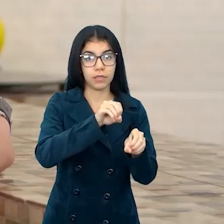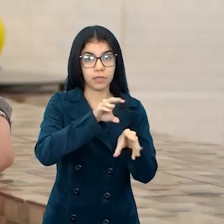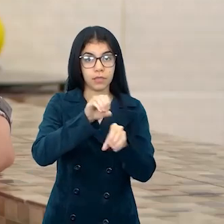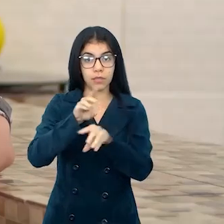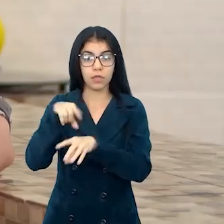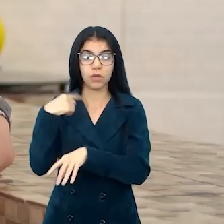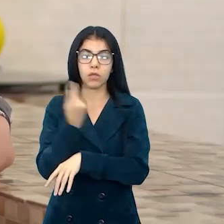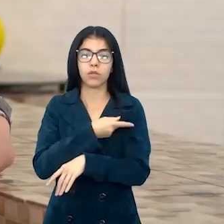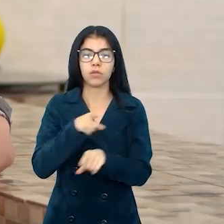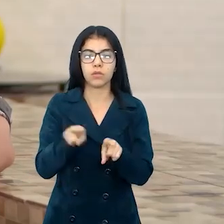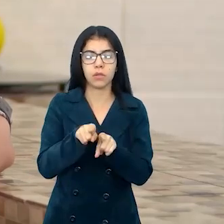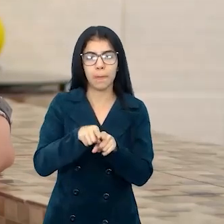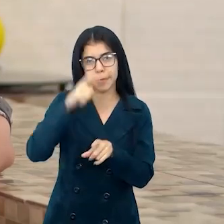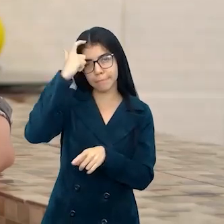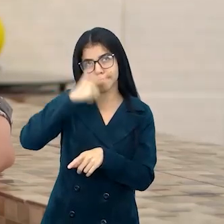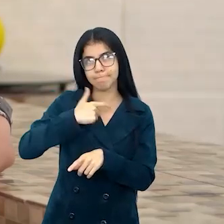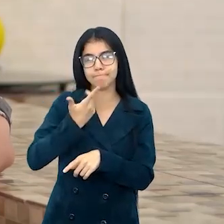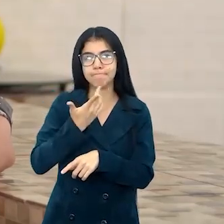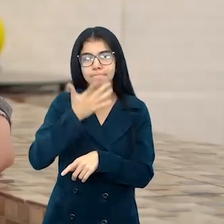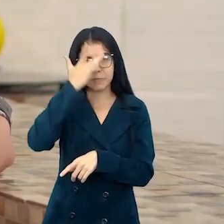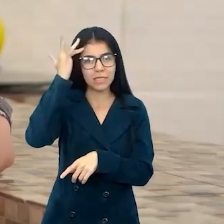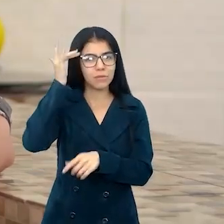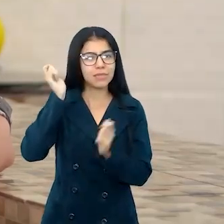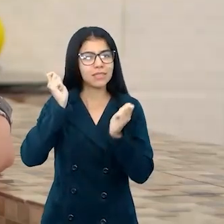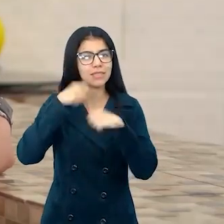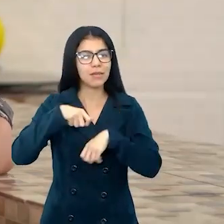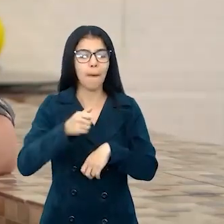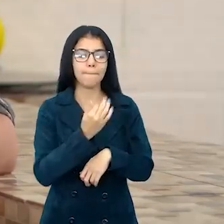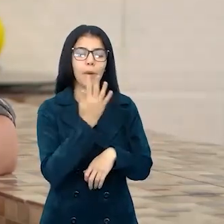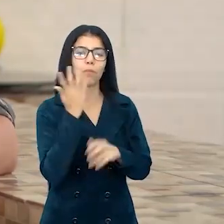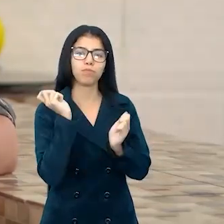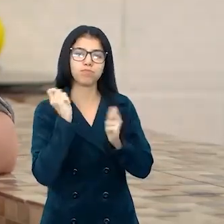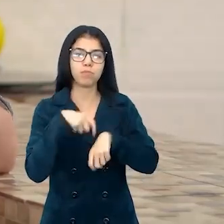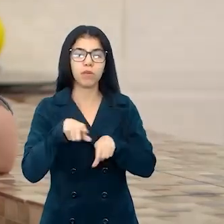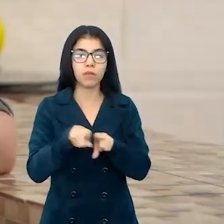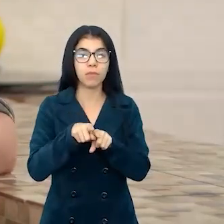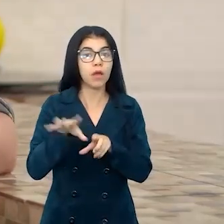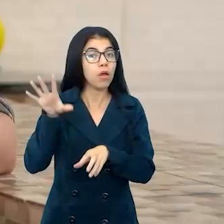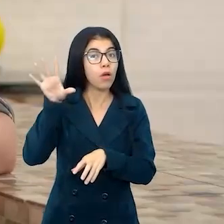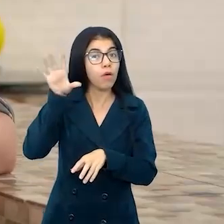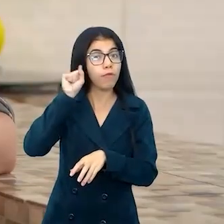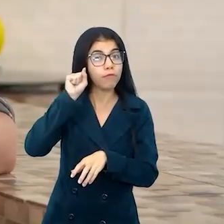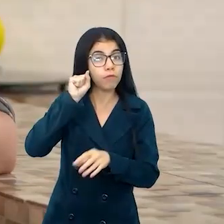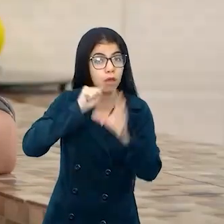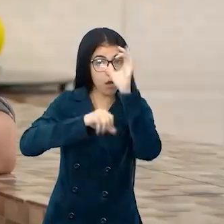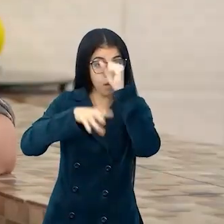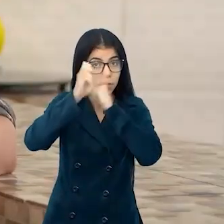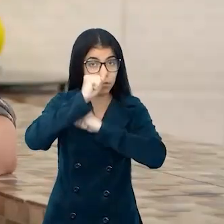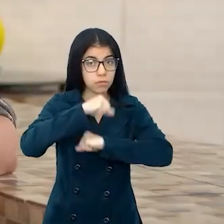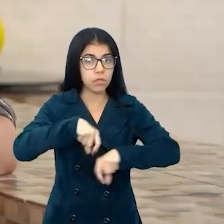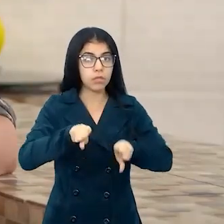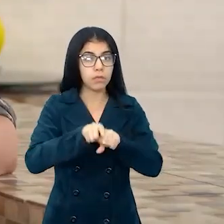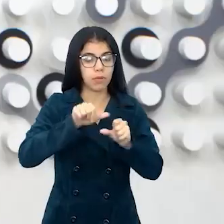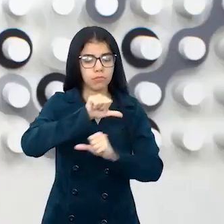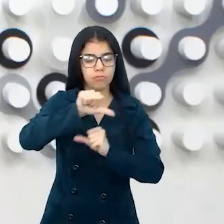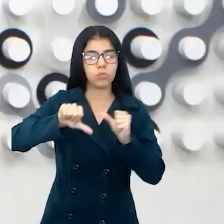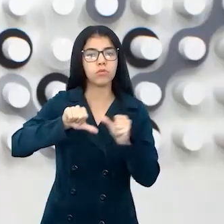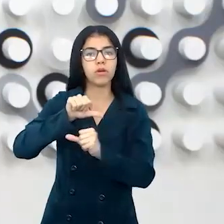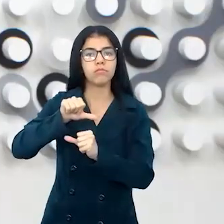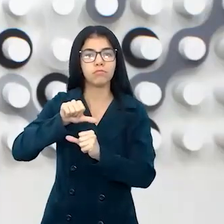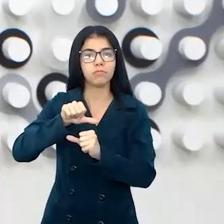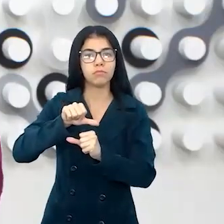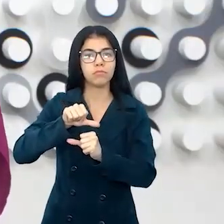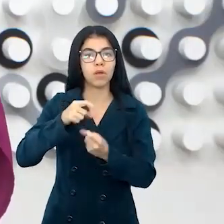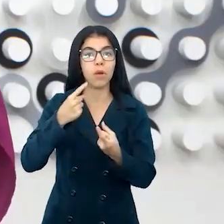Nós somos, assim, pessoas que têm essa possibilidade, né? Ouvir, aprender e transformar. Um